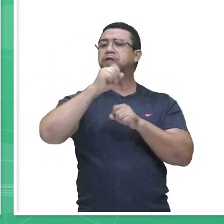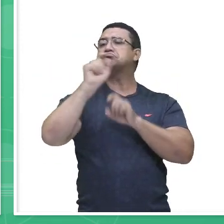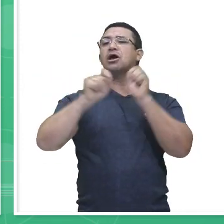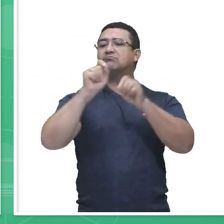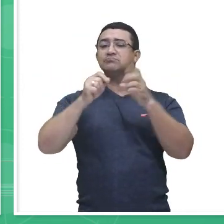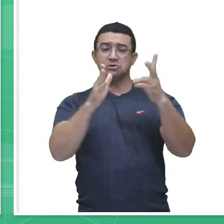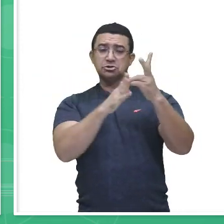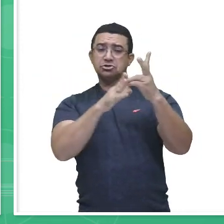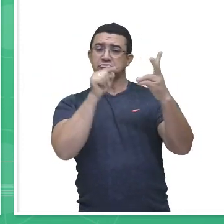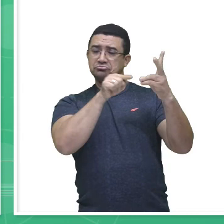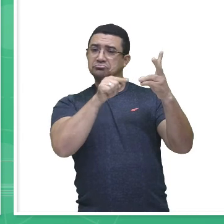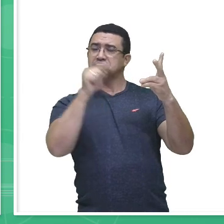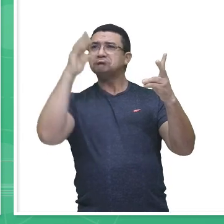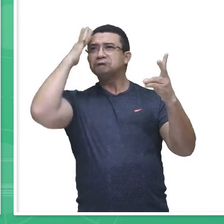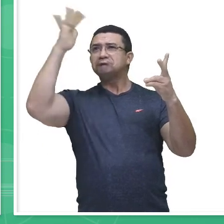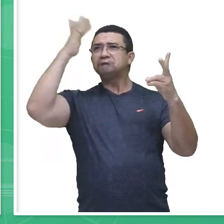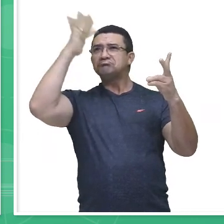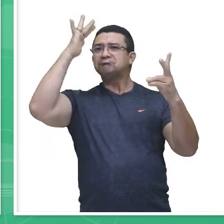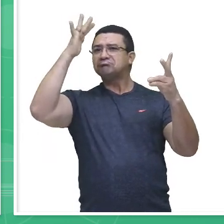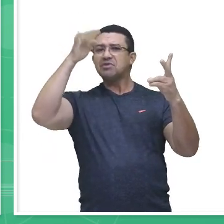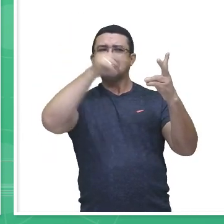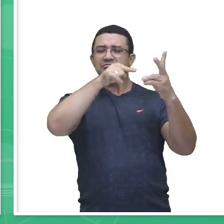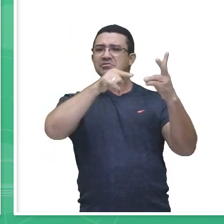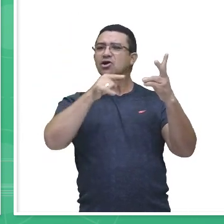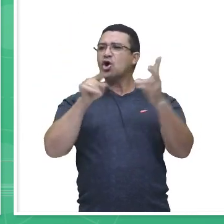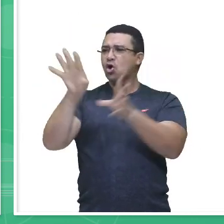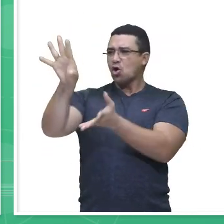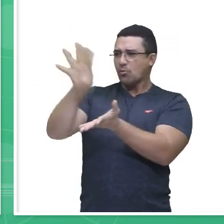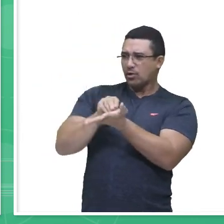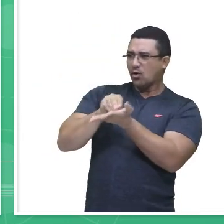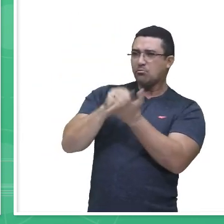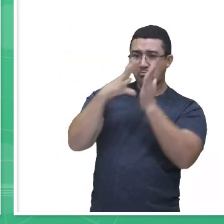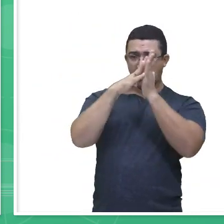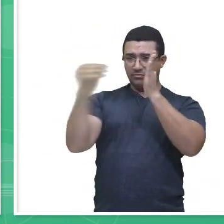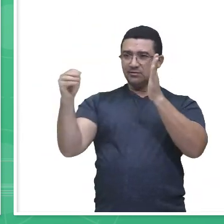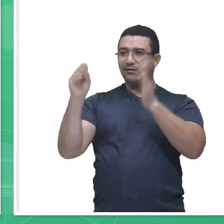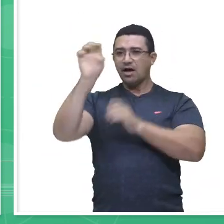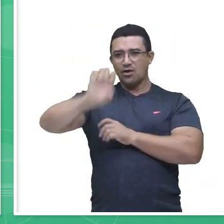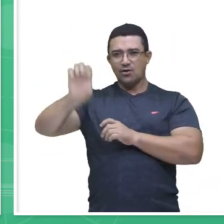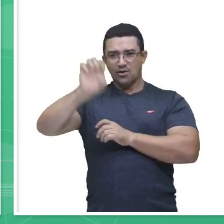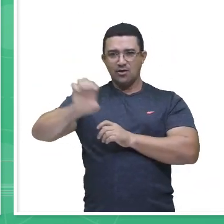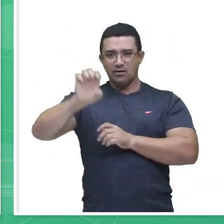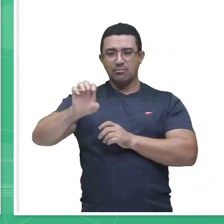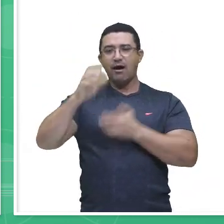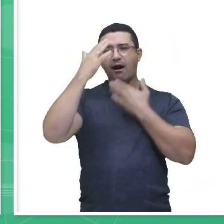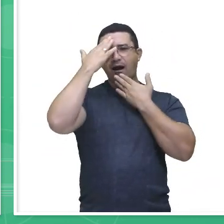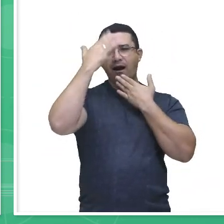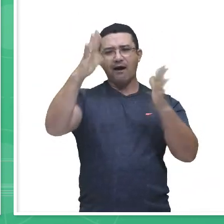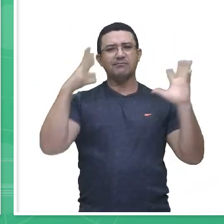foi idealizado aos moldes de um herói europeu. Certo?